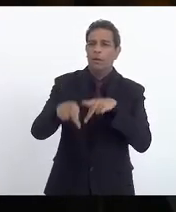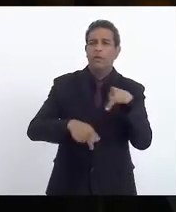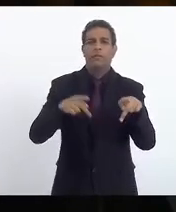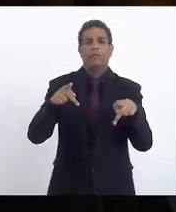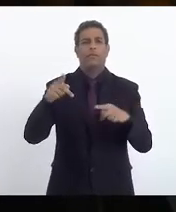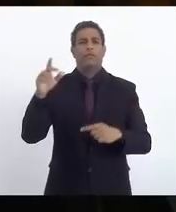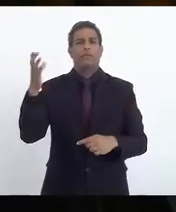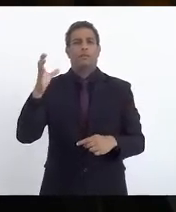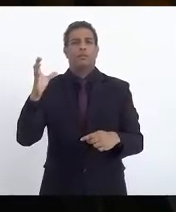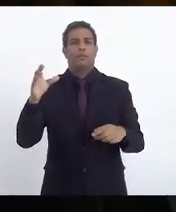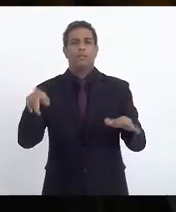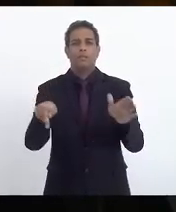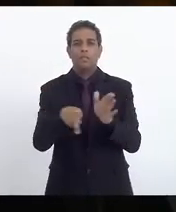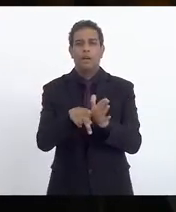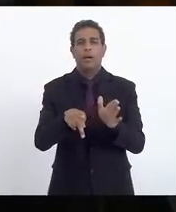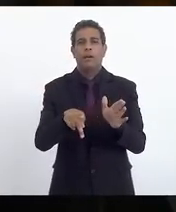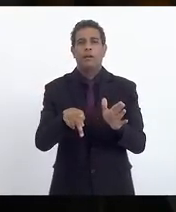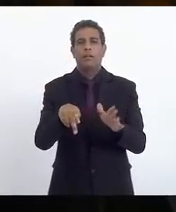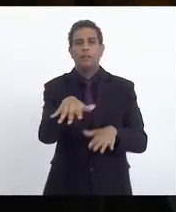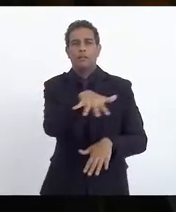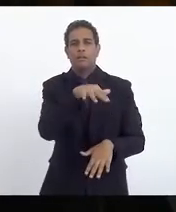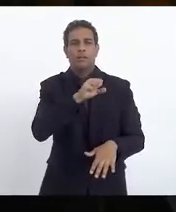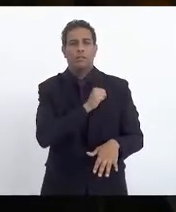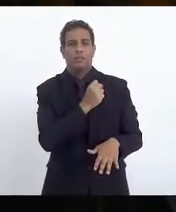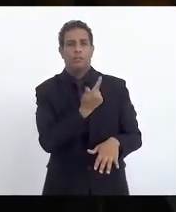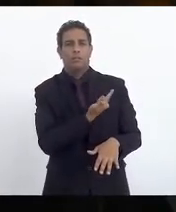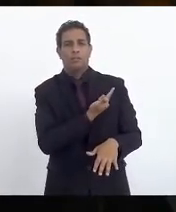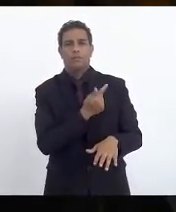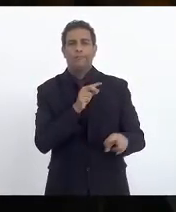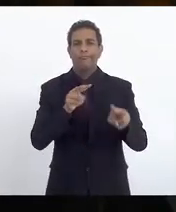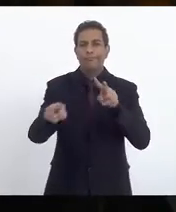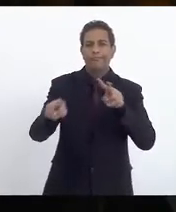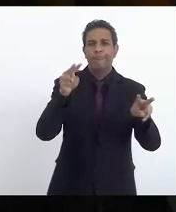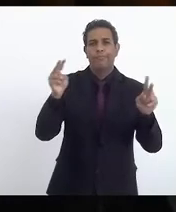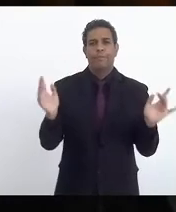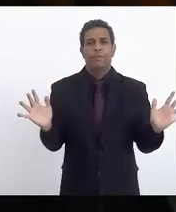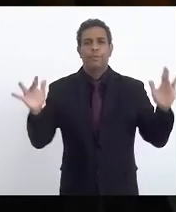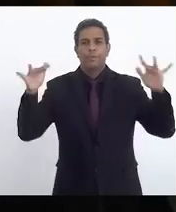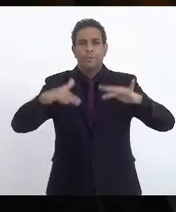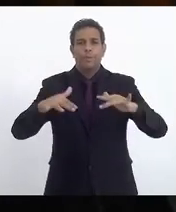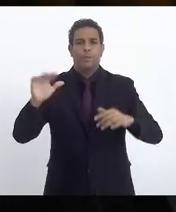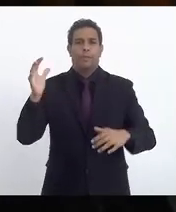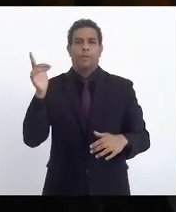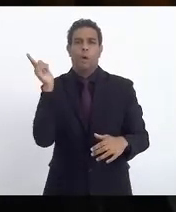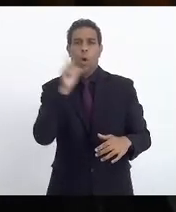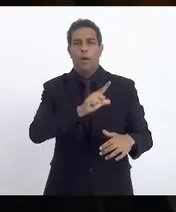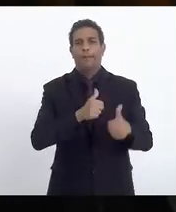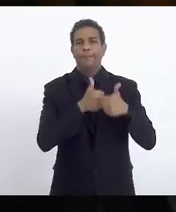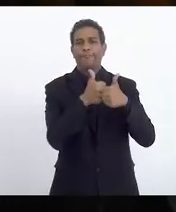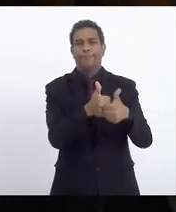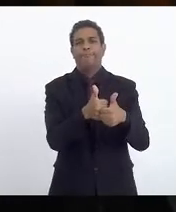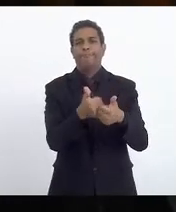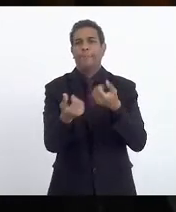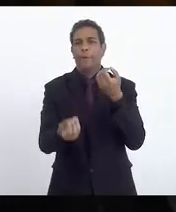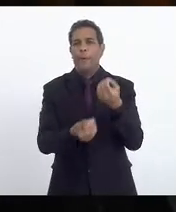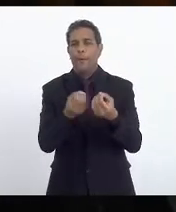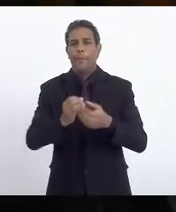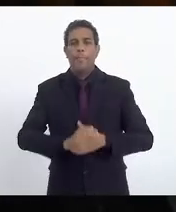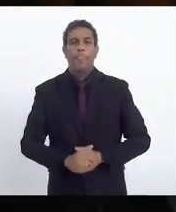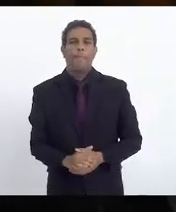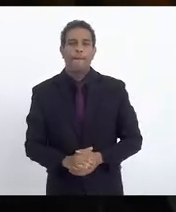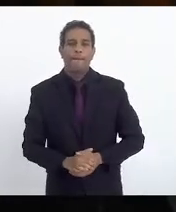afeta a população de São Gonçalo e de alguns municípios do Leste Fluminense que vem até o centro de Niterói para pegar as barras Ir para Praça